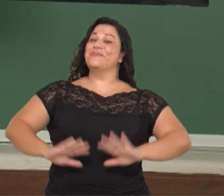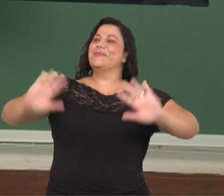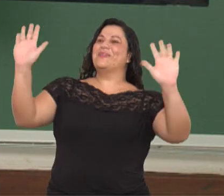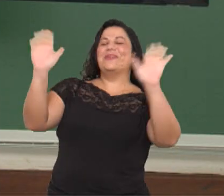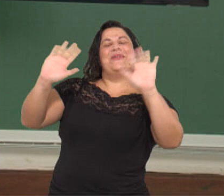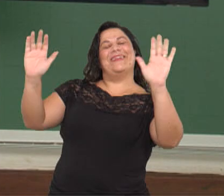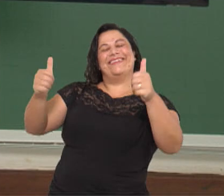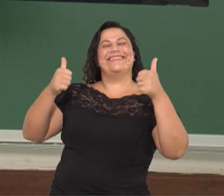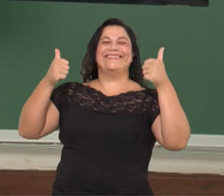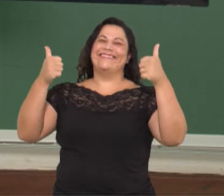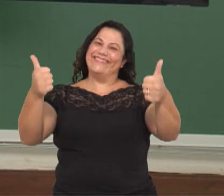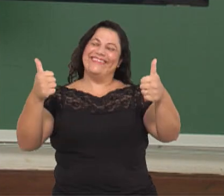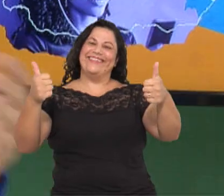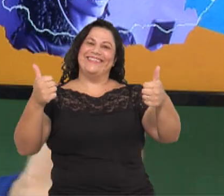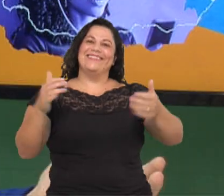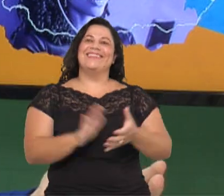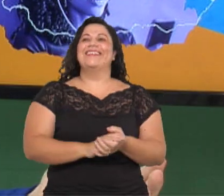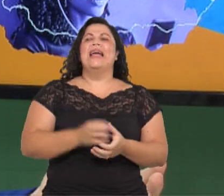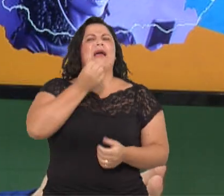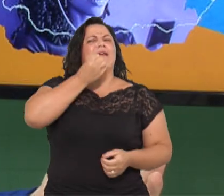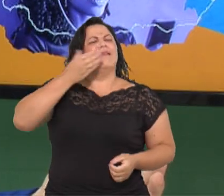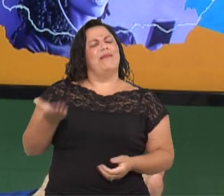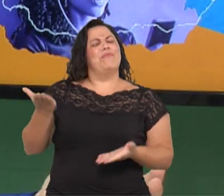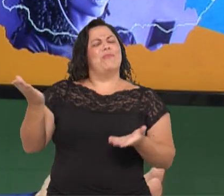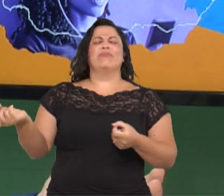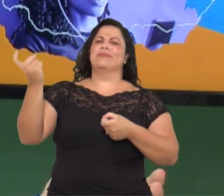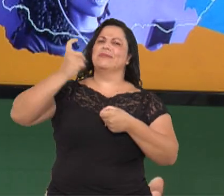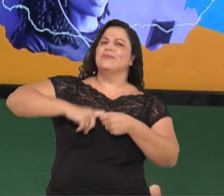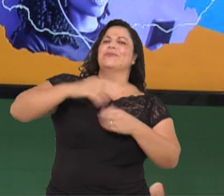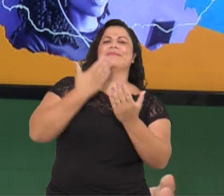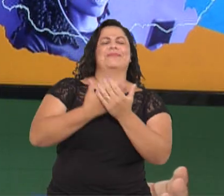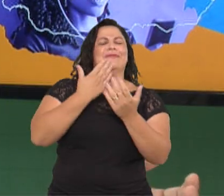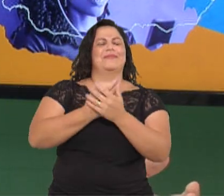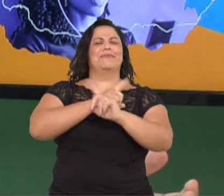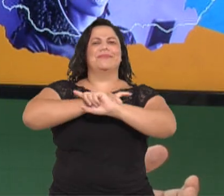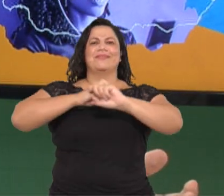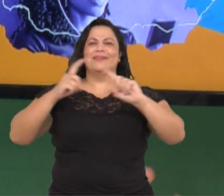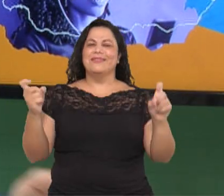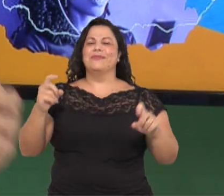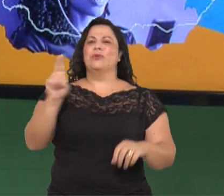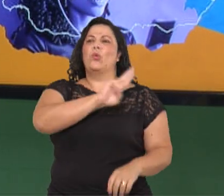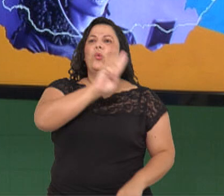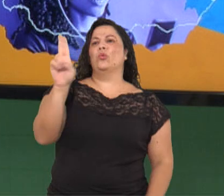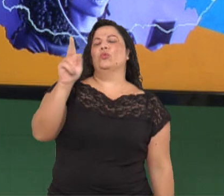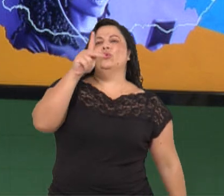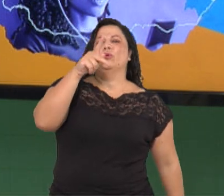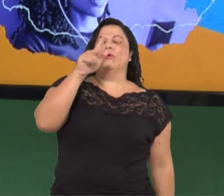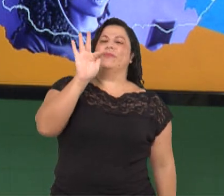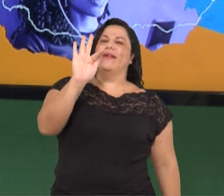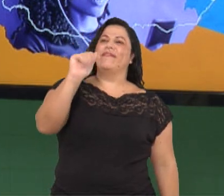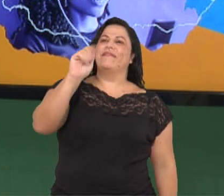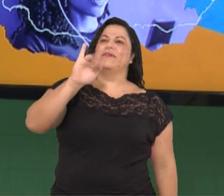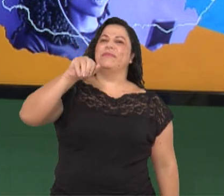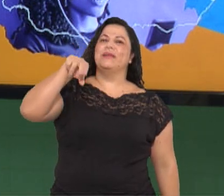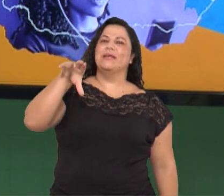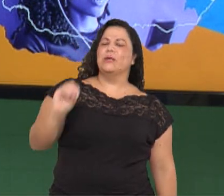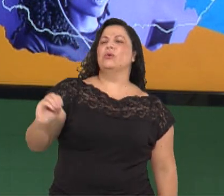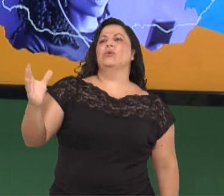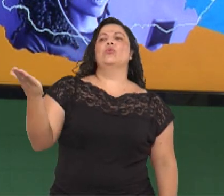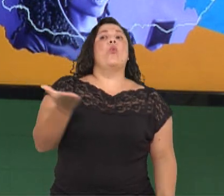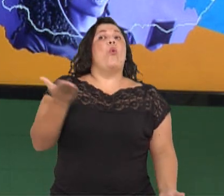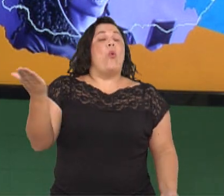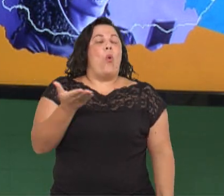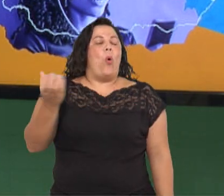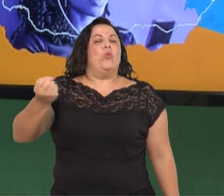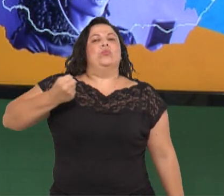Olá, tudo bom com vocês? Que bom que vocês retornaram para mais uma aula de ciências. Meu nome é Fabiano e hoje na nossa aula número 14